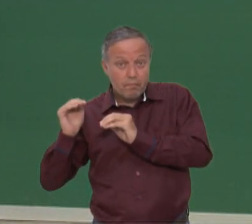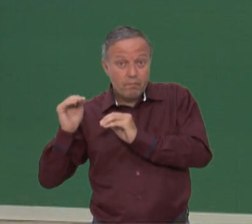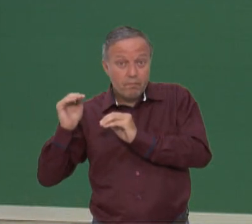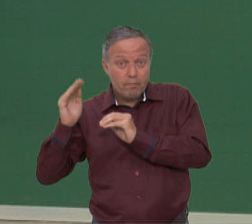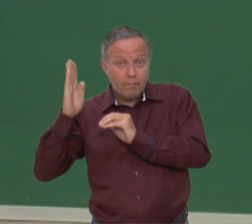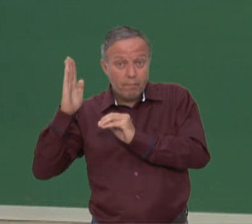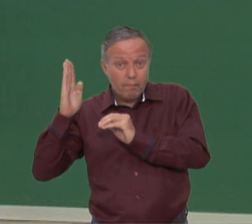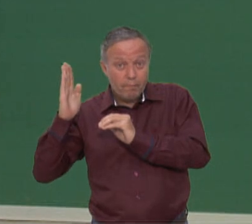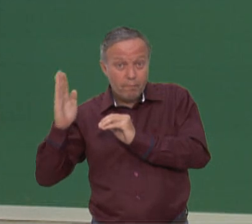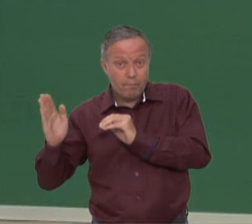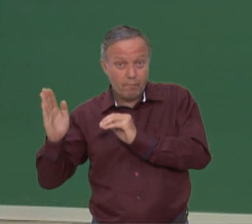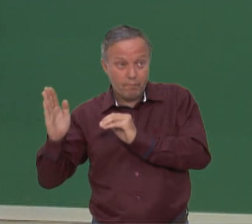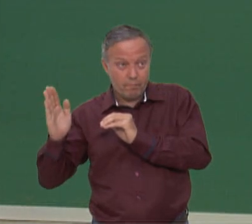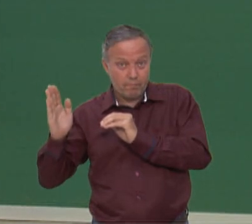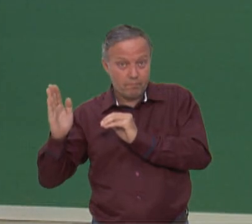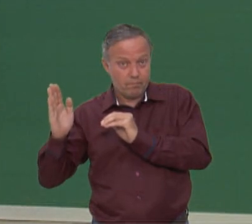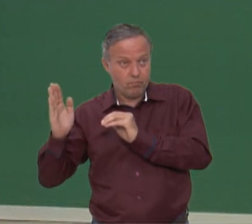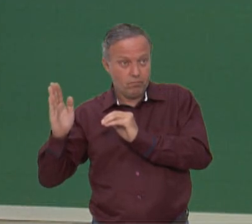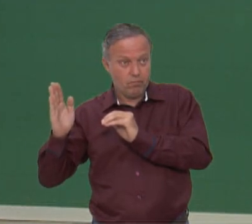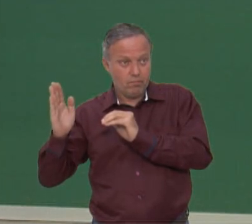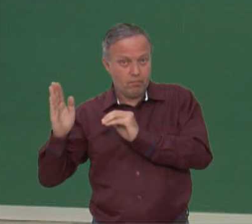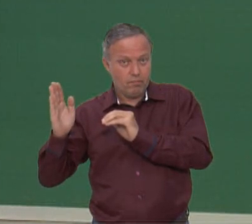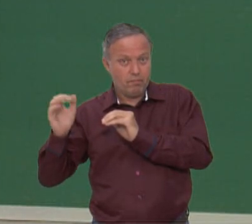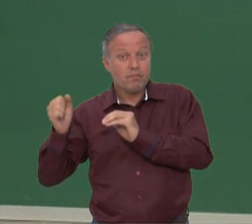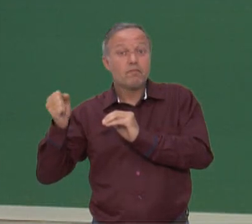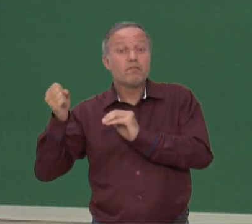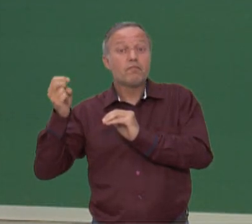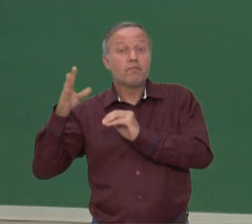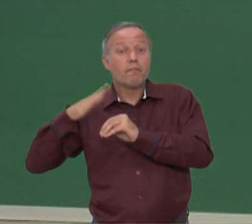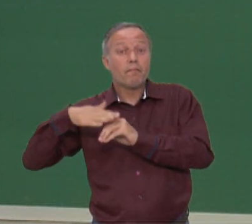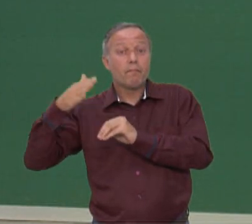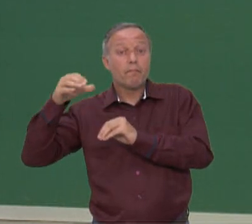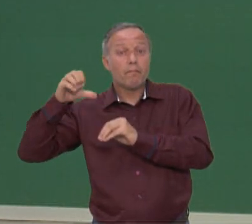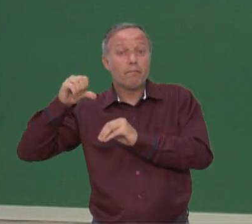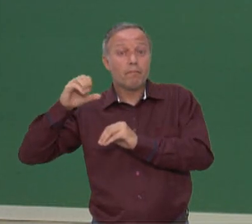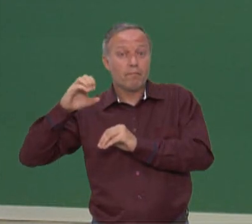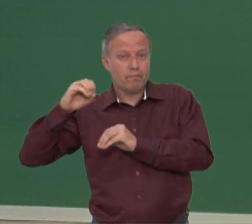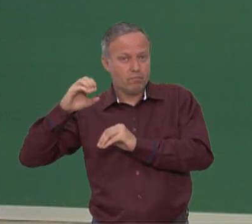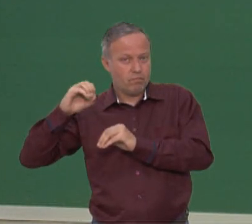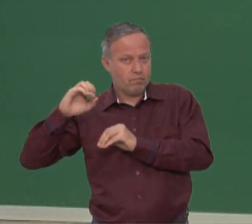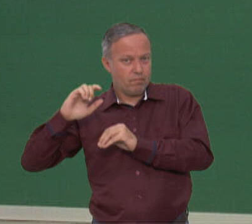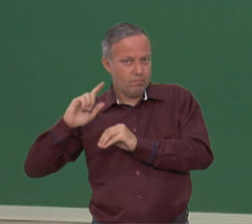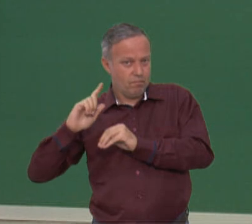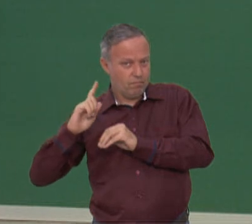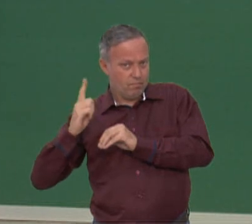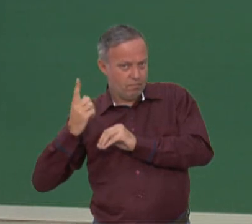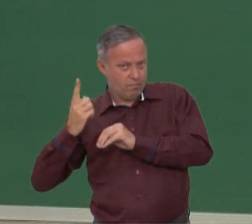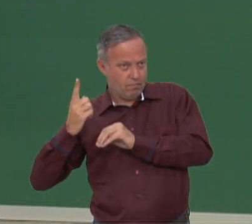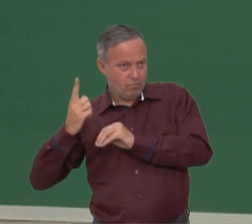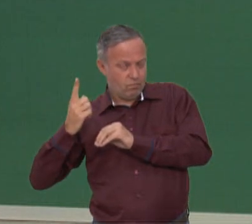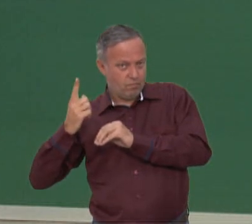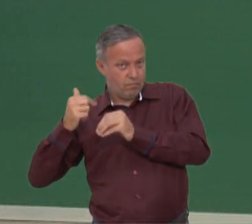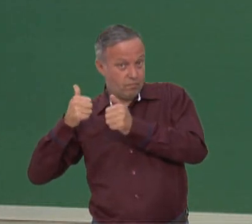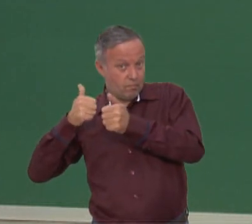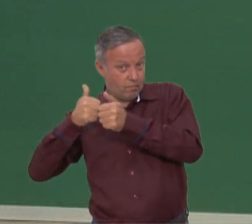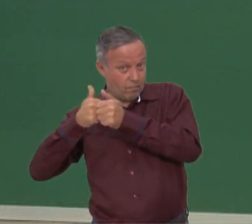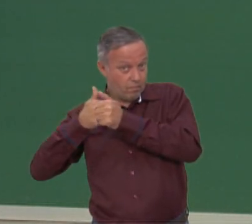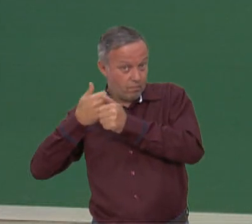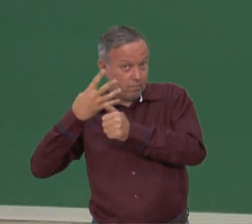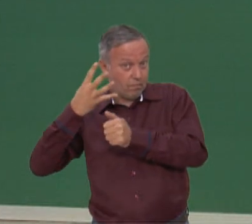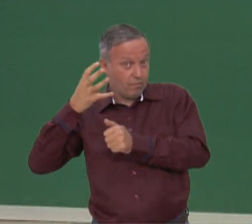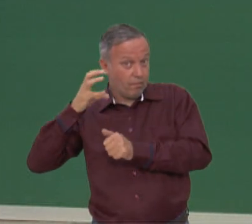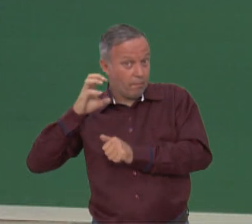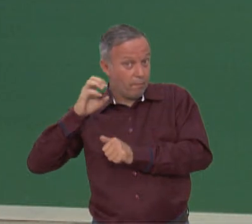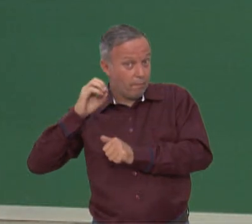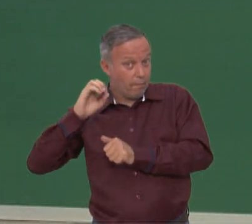do gráfico ali, aonde temos ali uma quantidade de calor igual a 900 e também vinculado a uma temperatura de 40 graus,